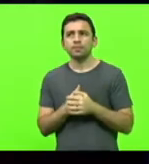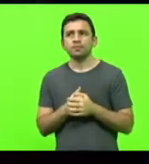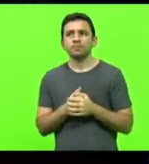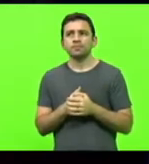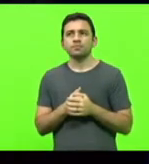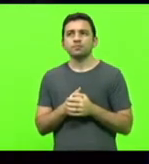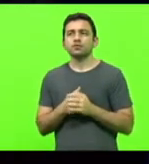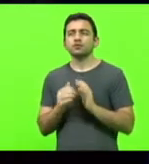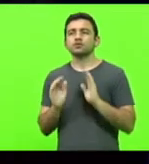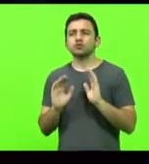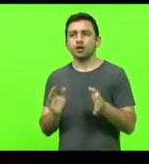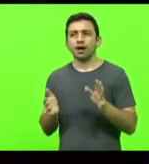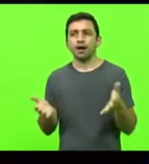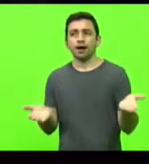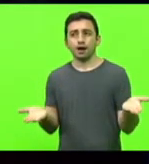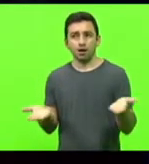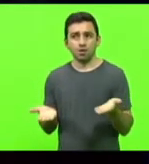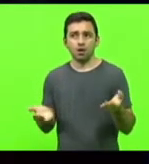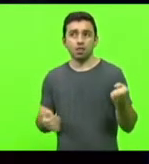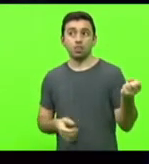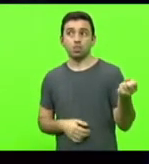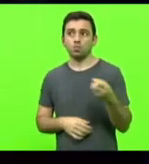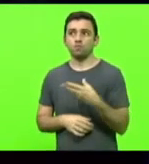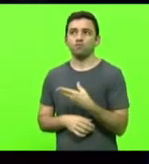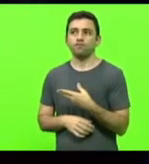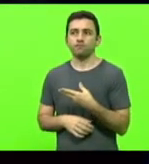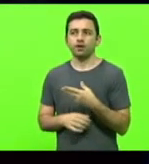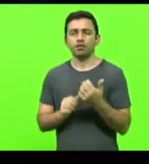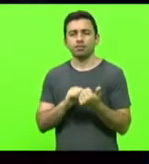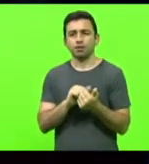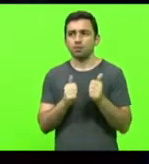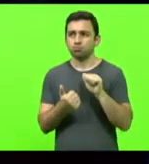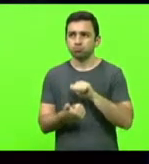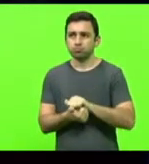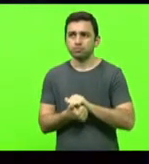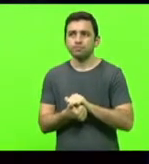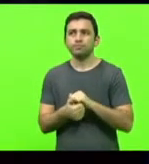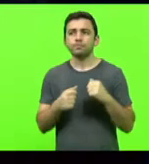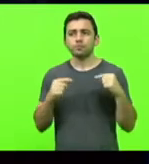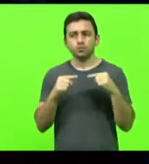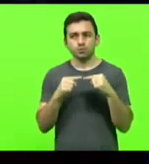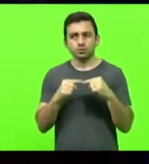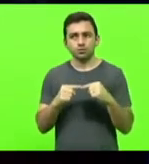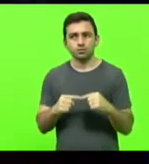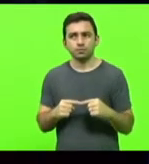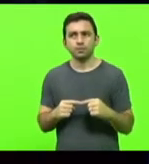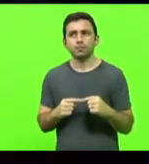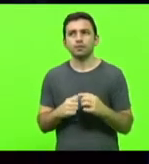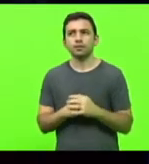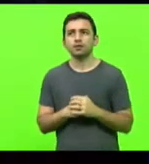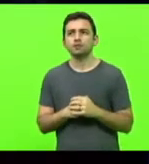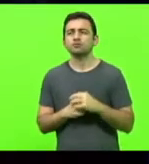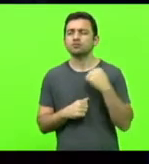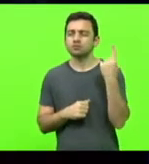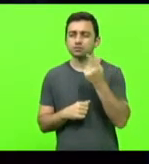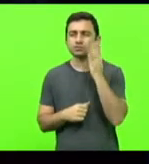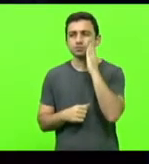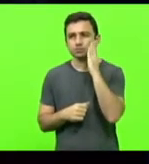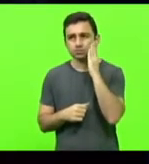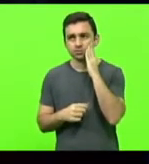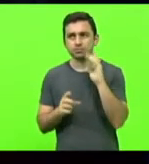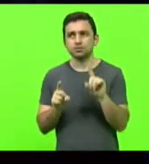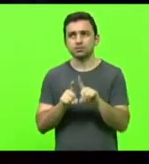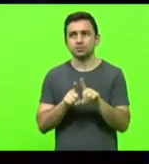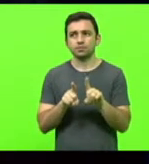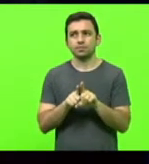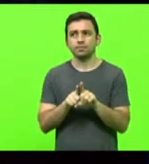foi recentemente modernizada e adequada para as novas normas. E todos nós sabemos